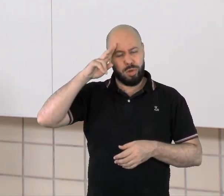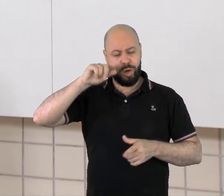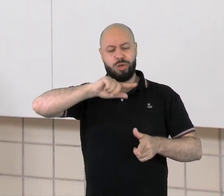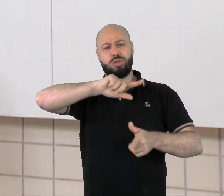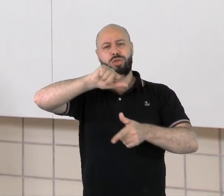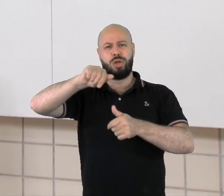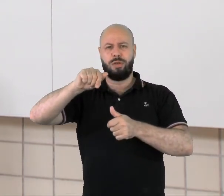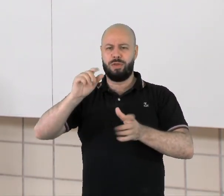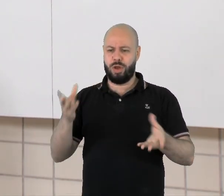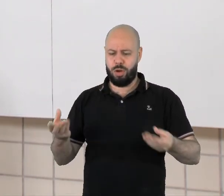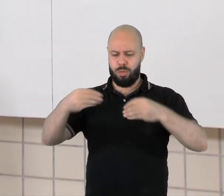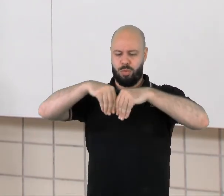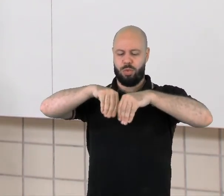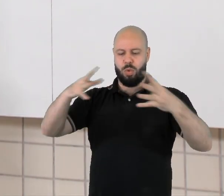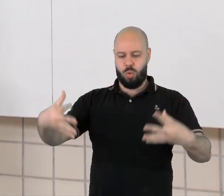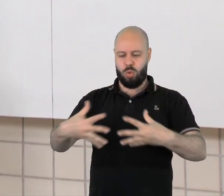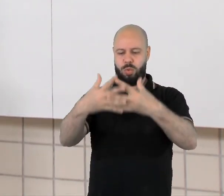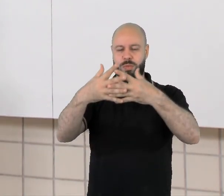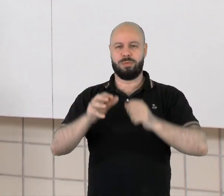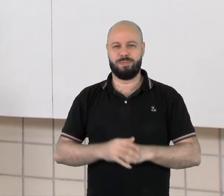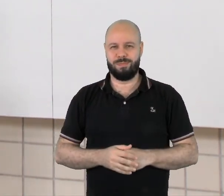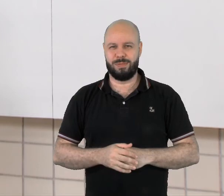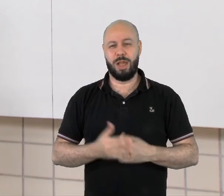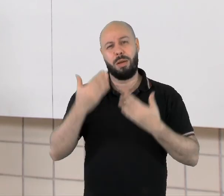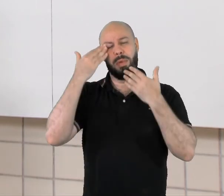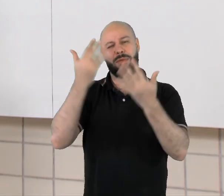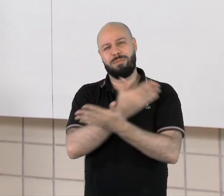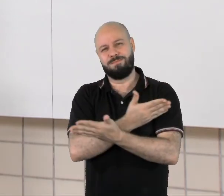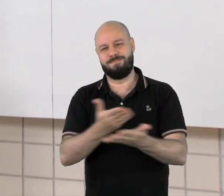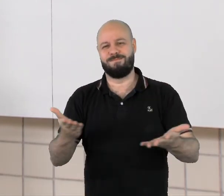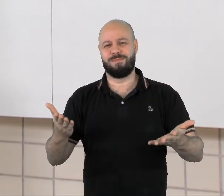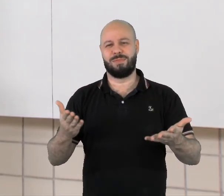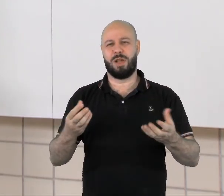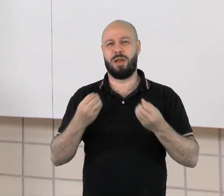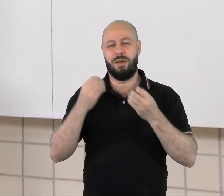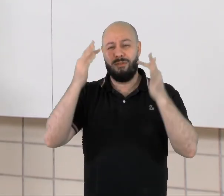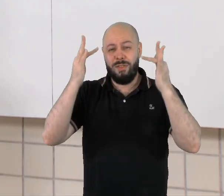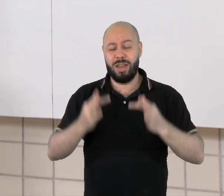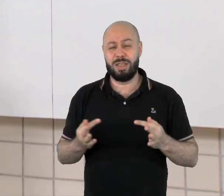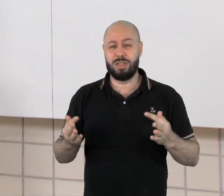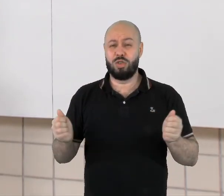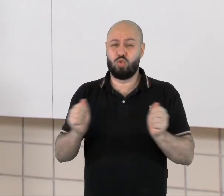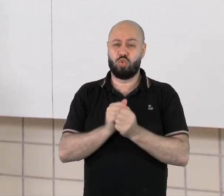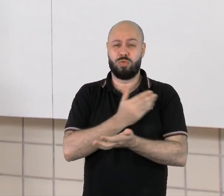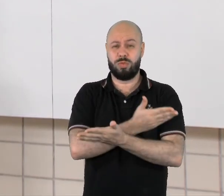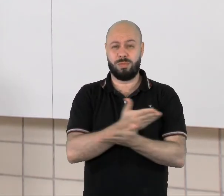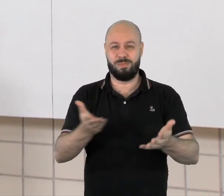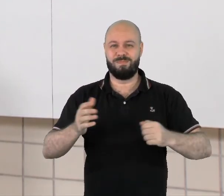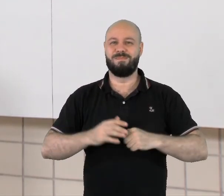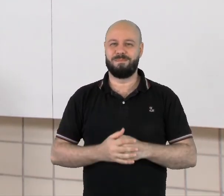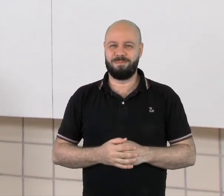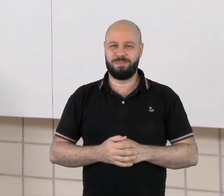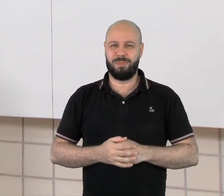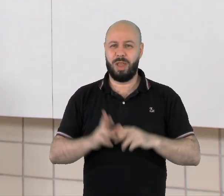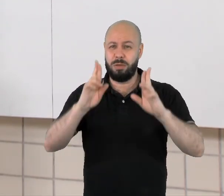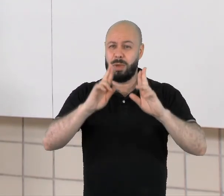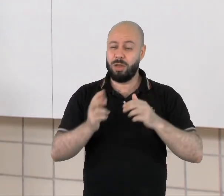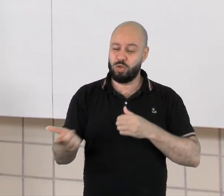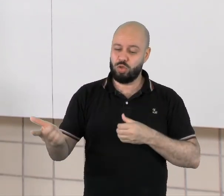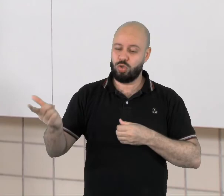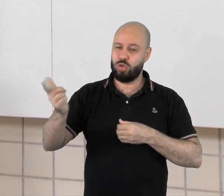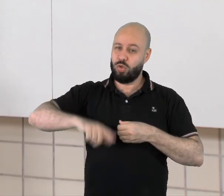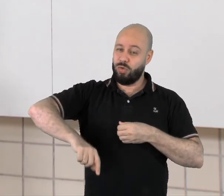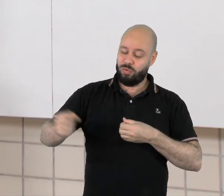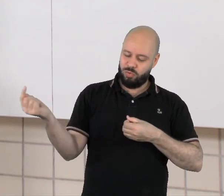em volta, tá? Eu gostaria de agradecer a todos, fiquei muito feliz por estar aqui com vocês, espero